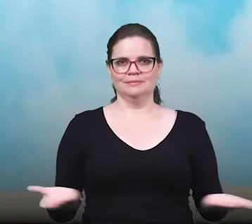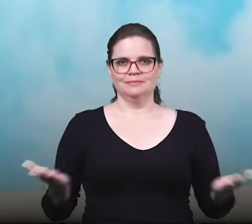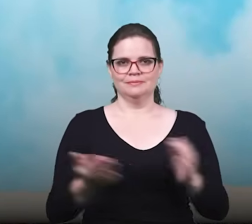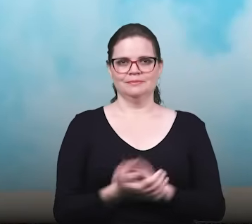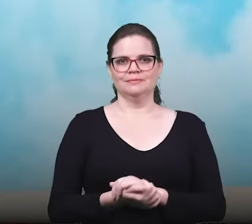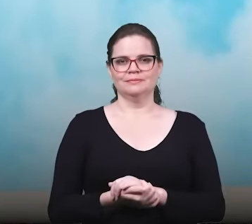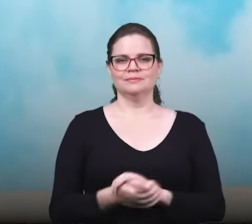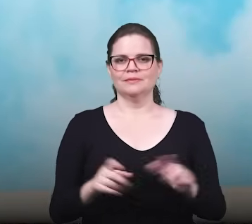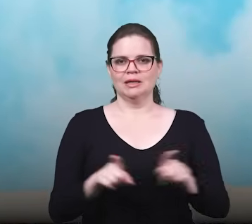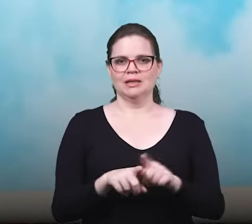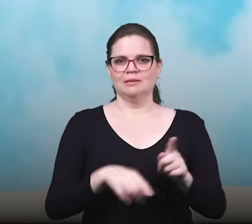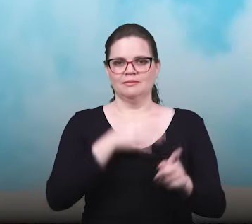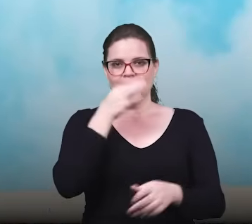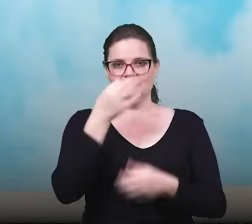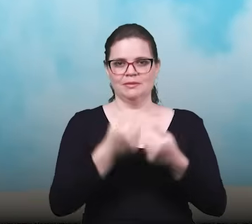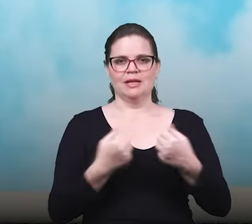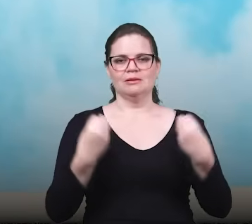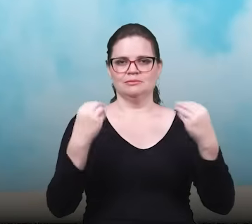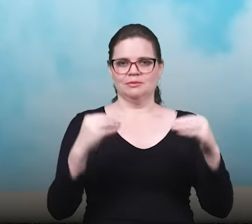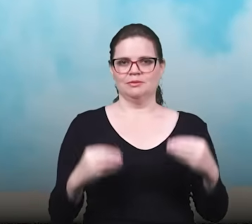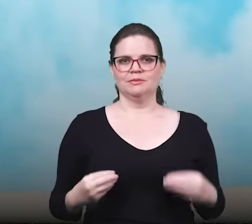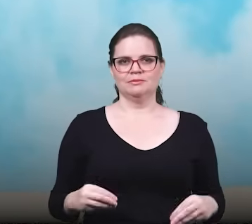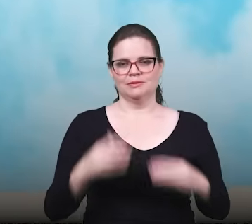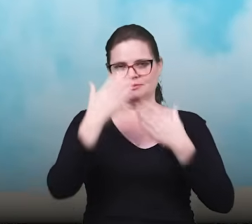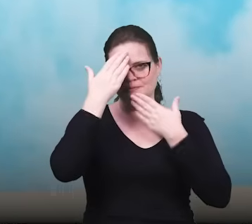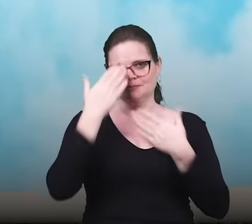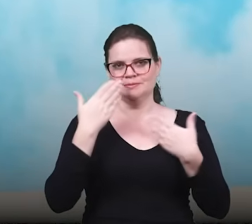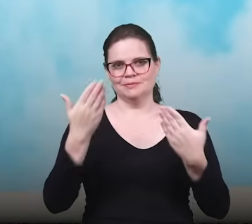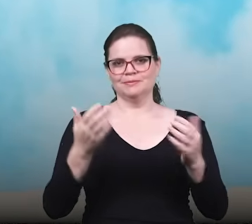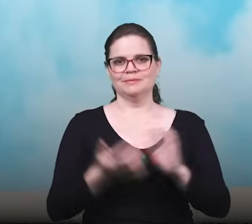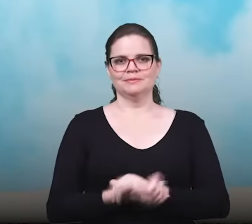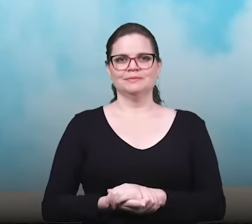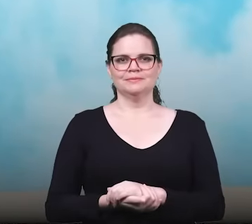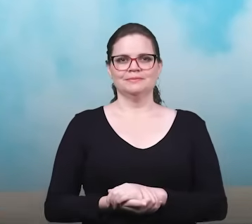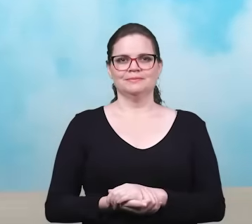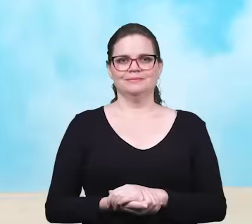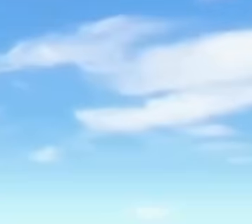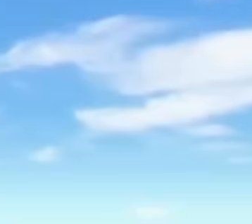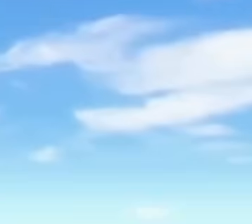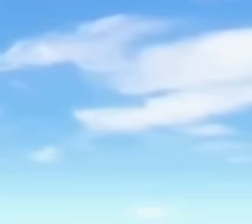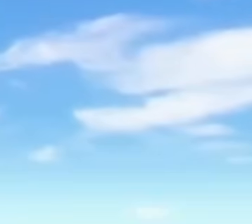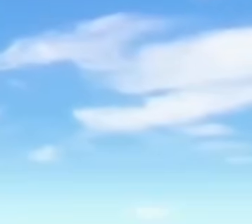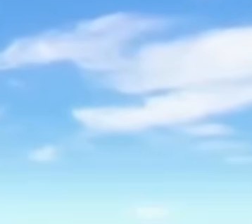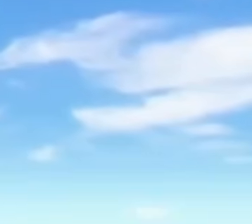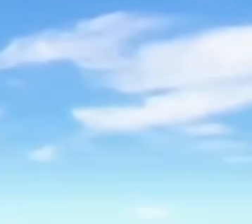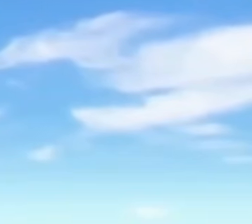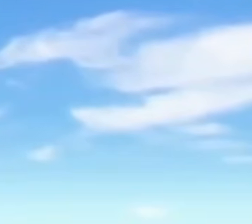programa, enviado sugestões. Muito obrigado e a paz do Senhor Jesus. Amém.